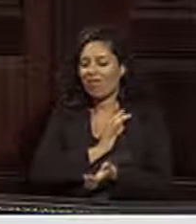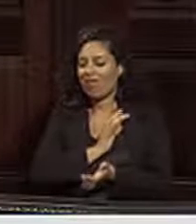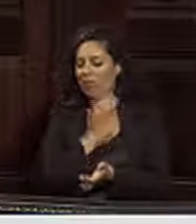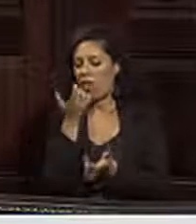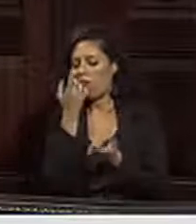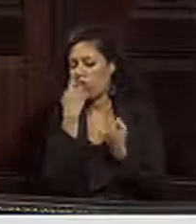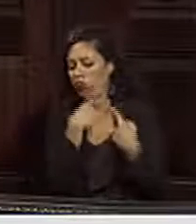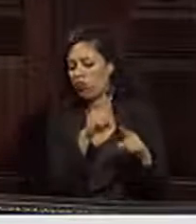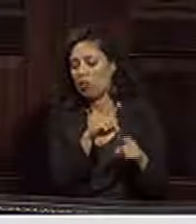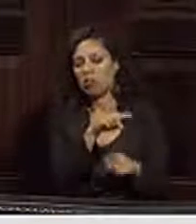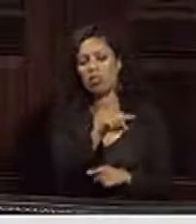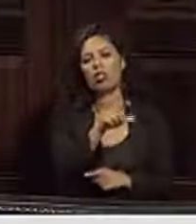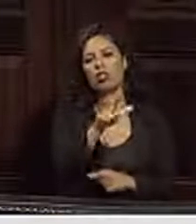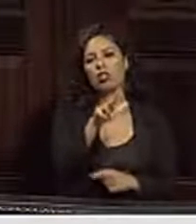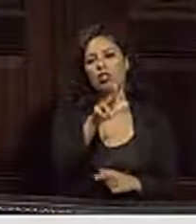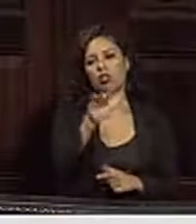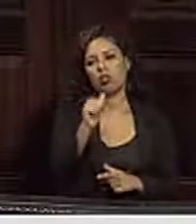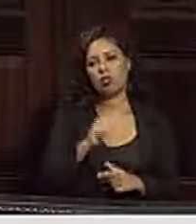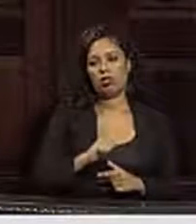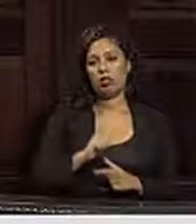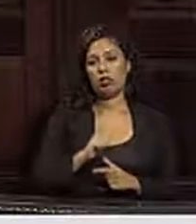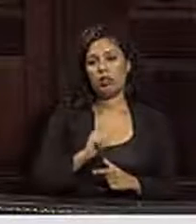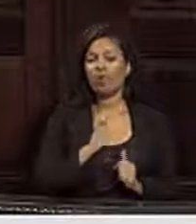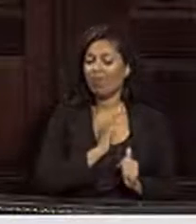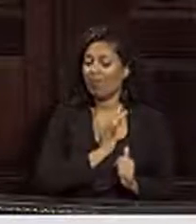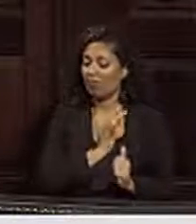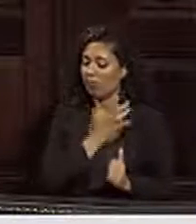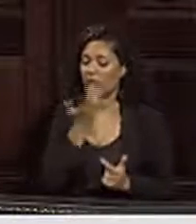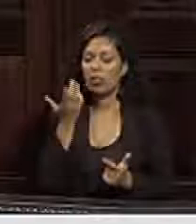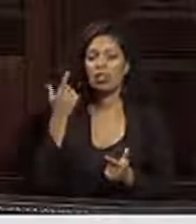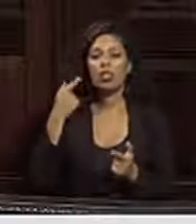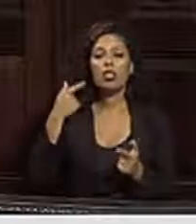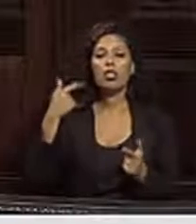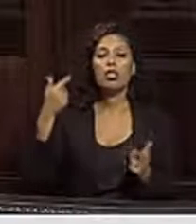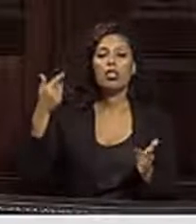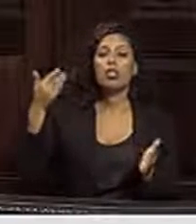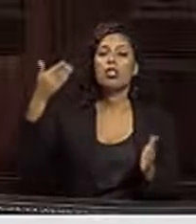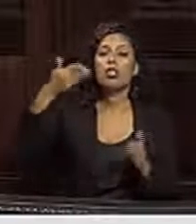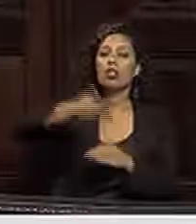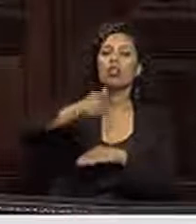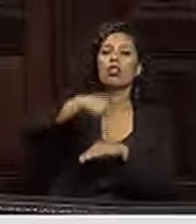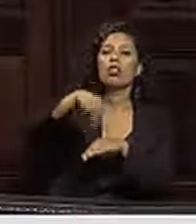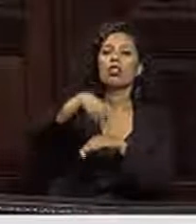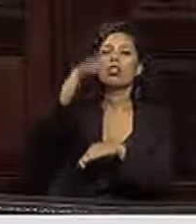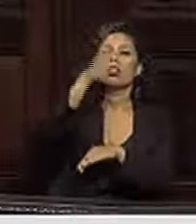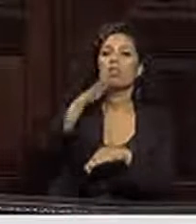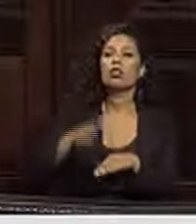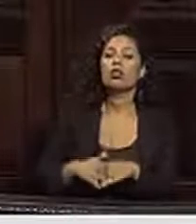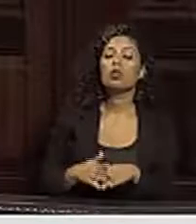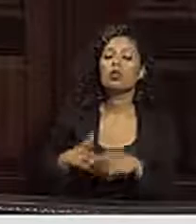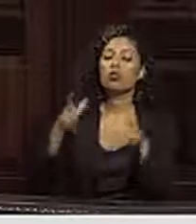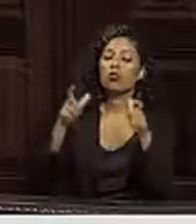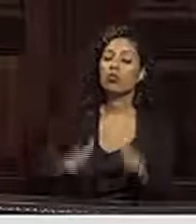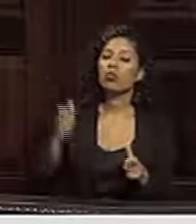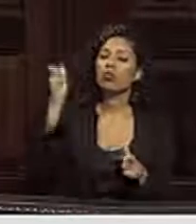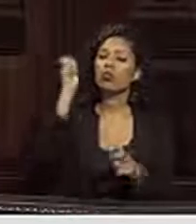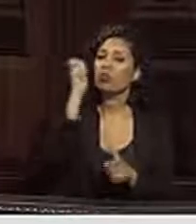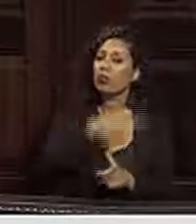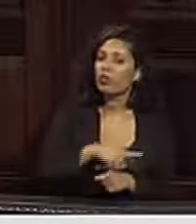está levando o nosso país a um momento muito difícil, um